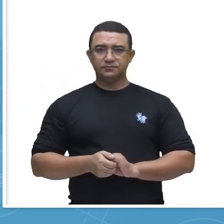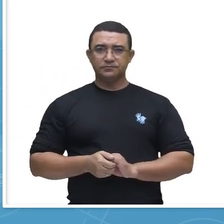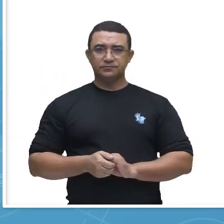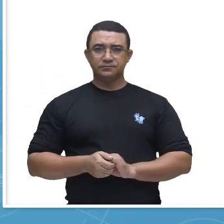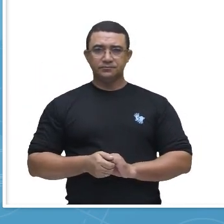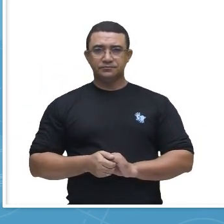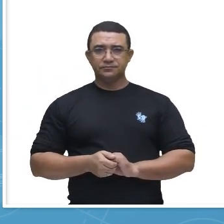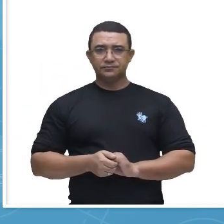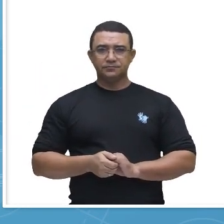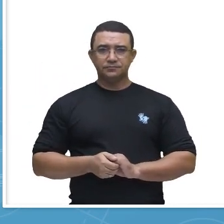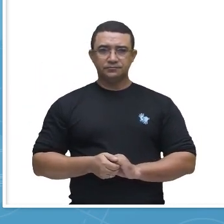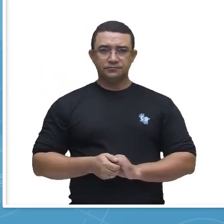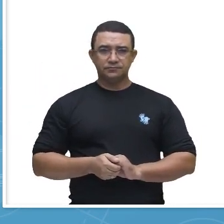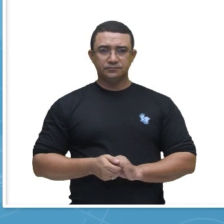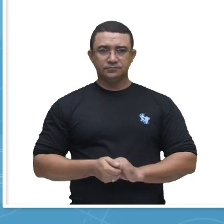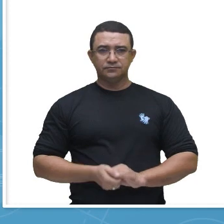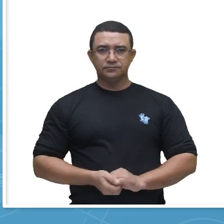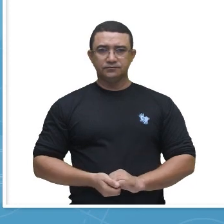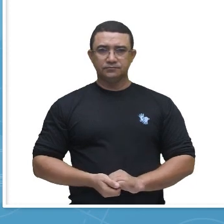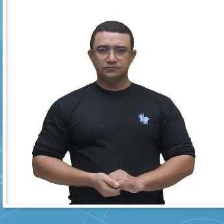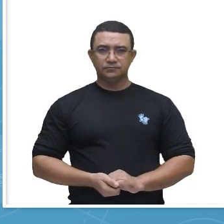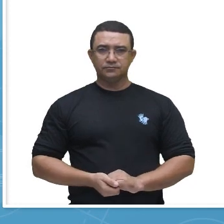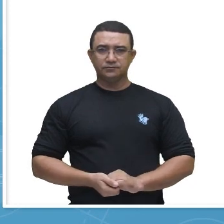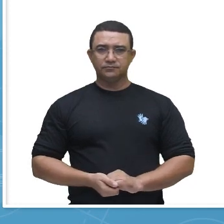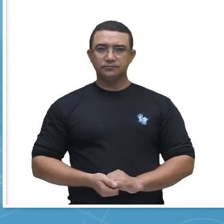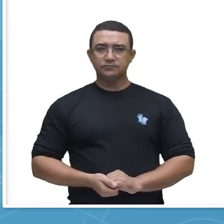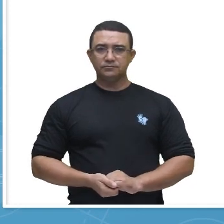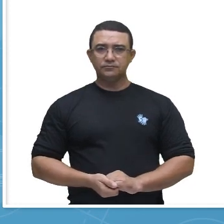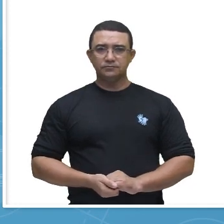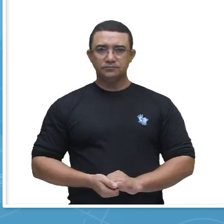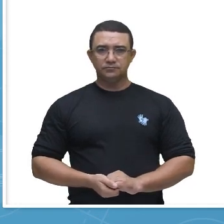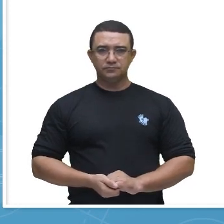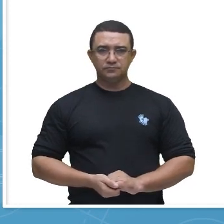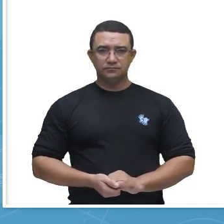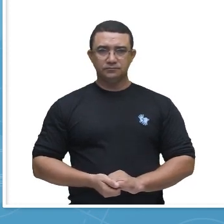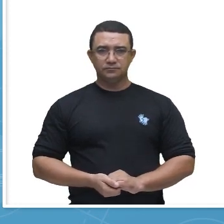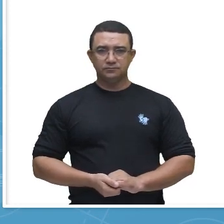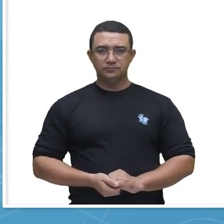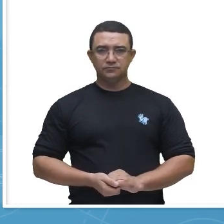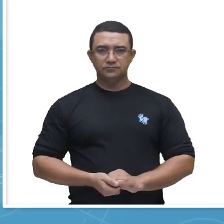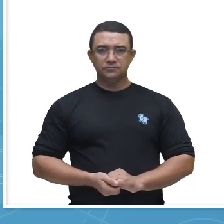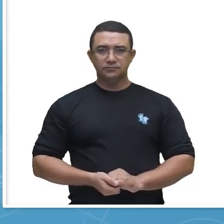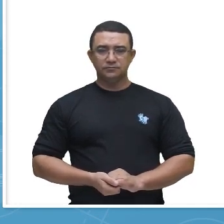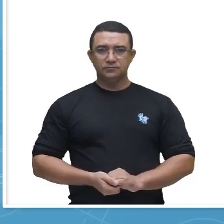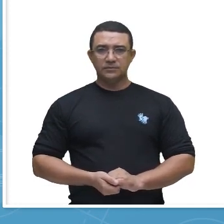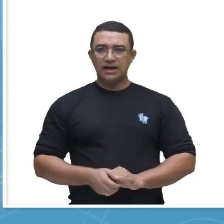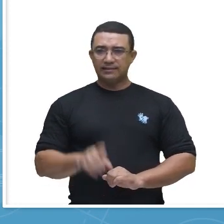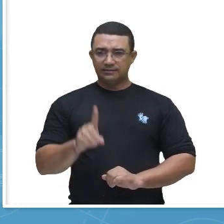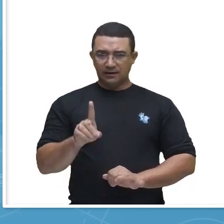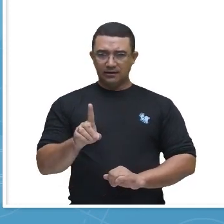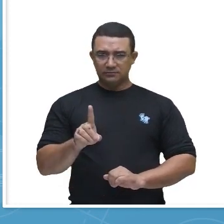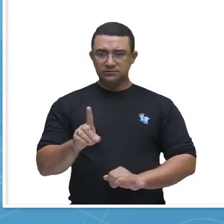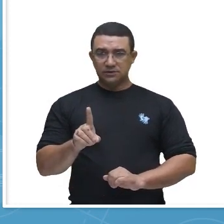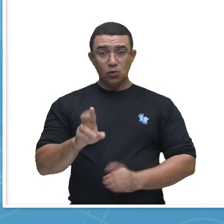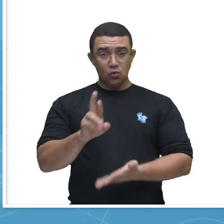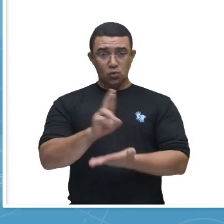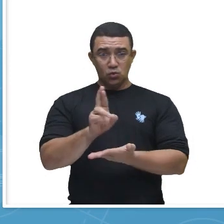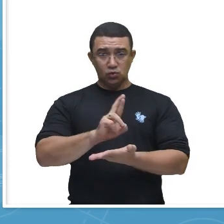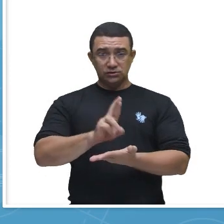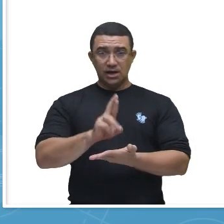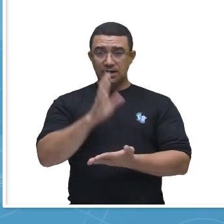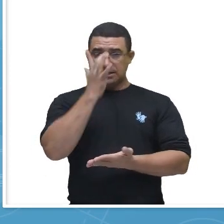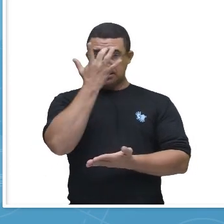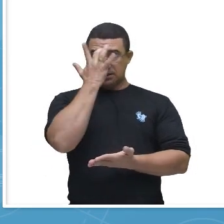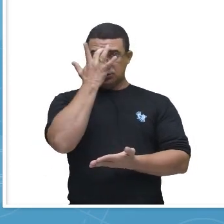Japão. Na letra C, nós temos Alemanha, França e Etiópia. Na letra D, nós temos